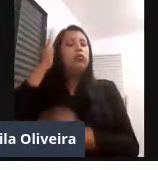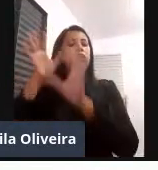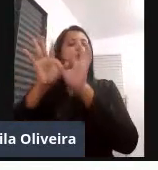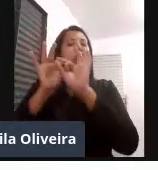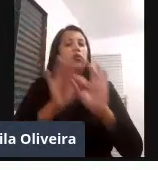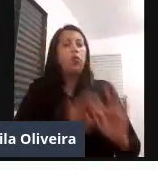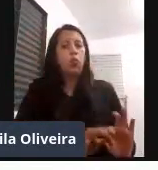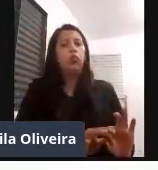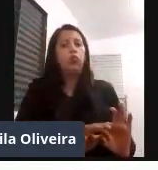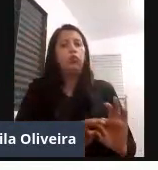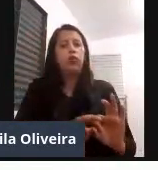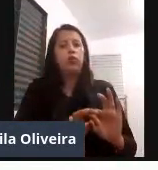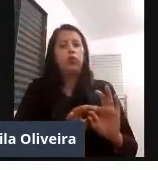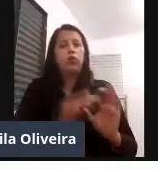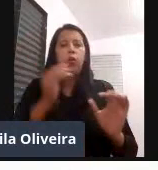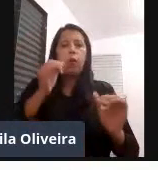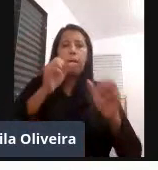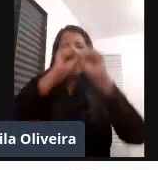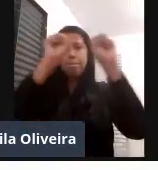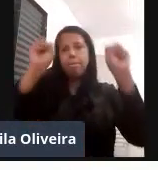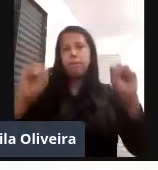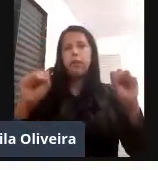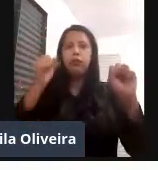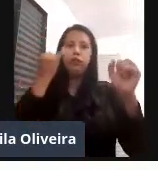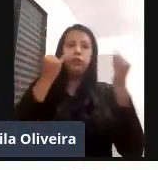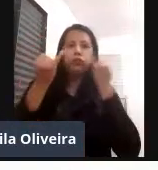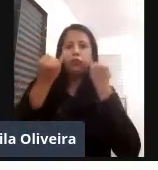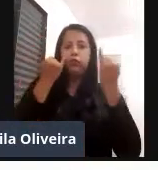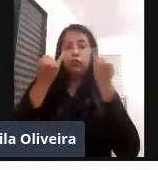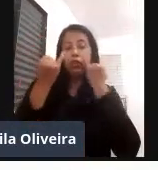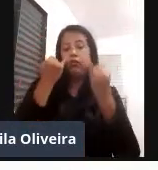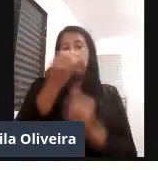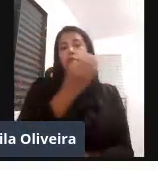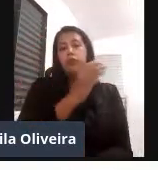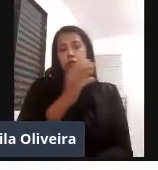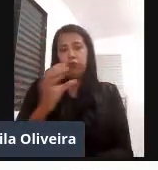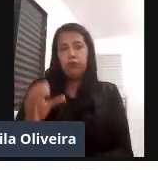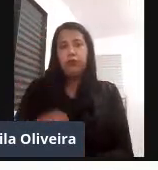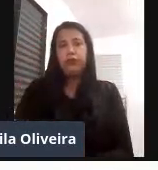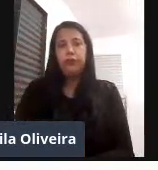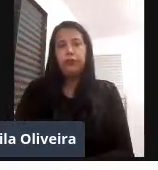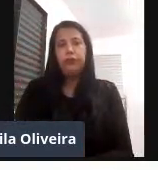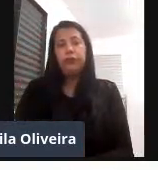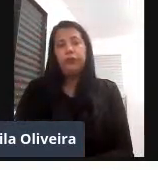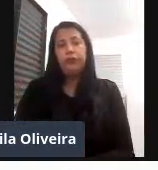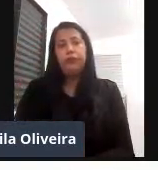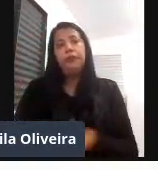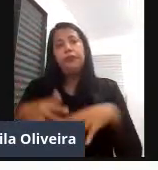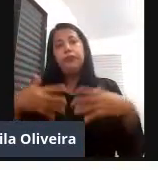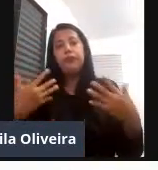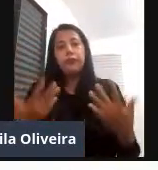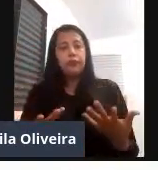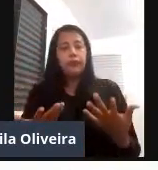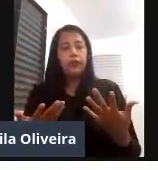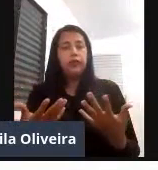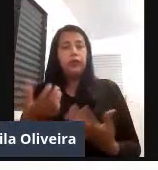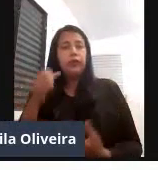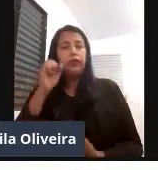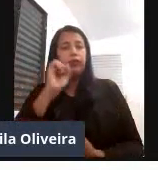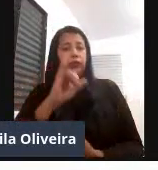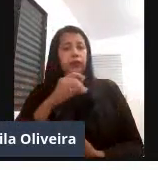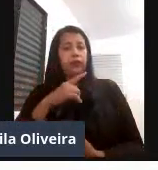contexto de bases de dados e principalmente de bases de dados científicas. Então, quando a gente está